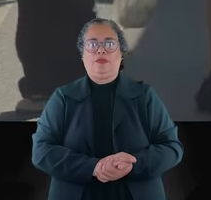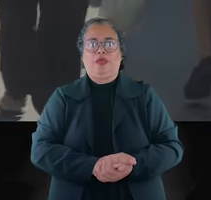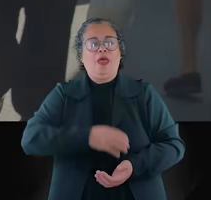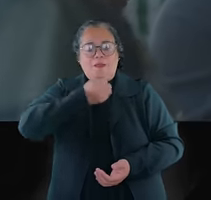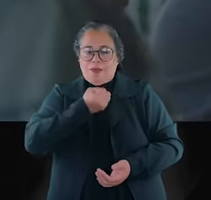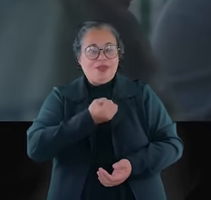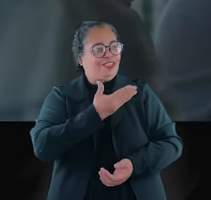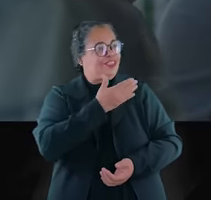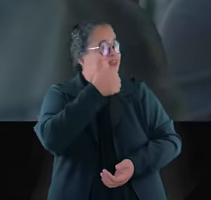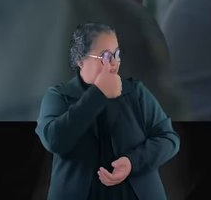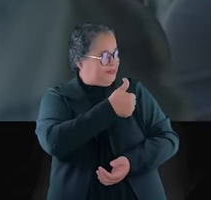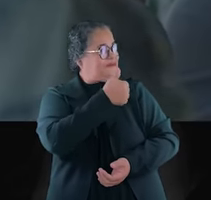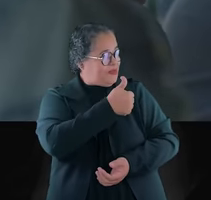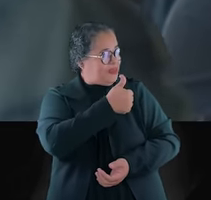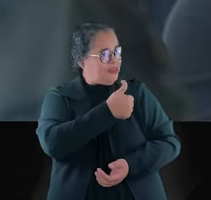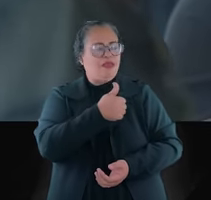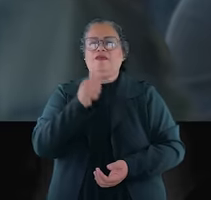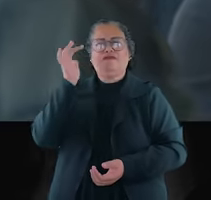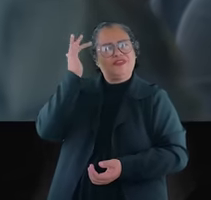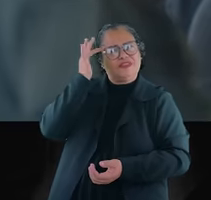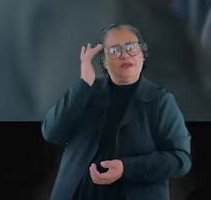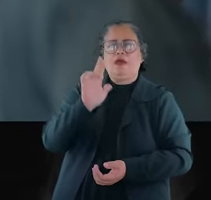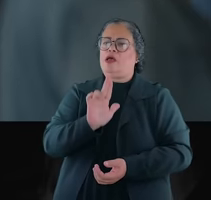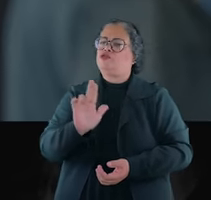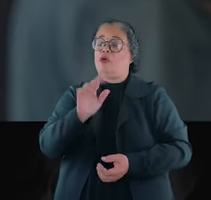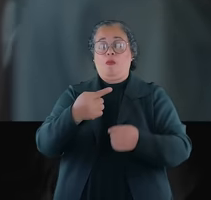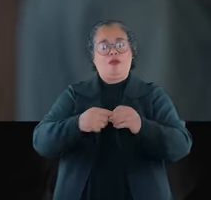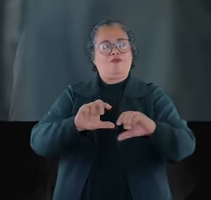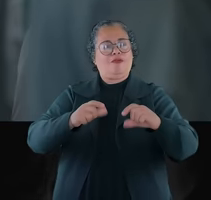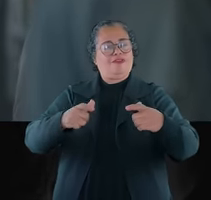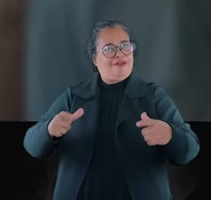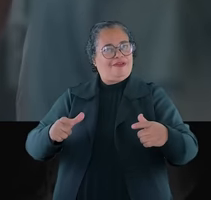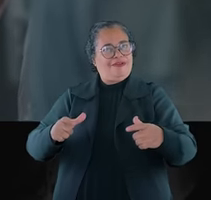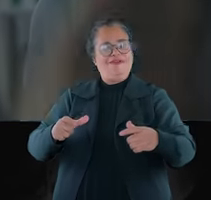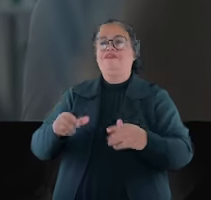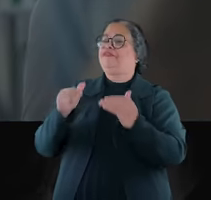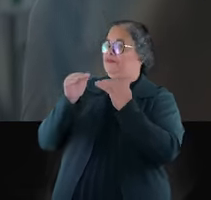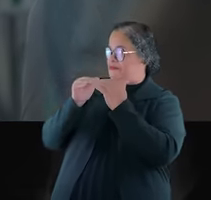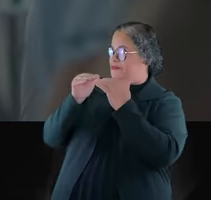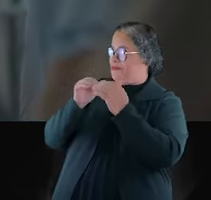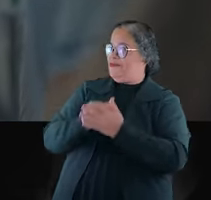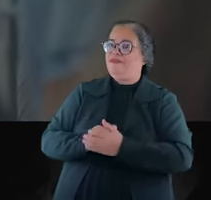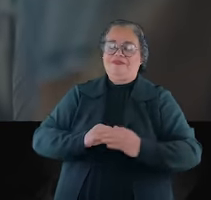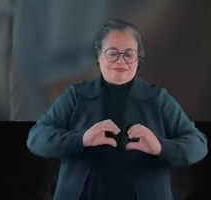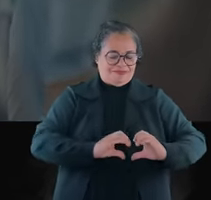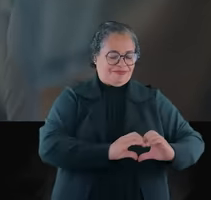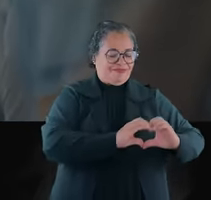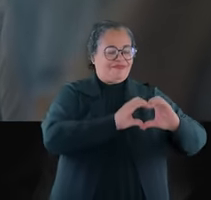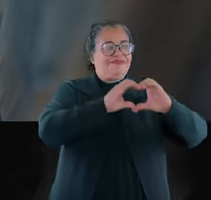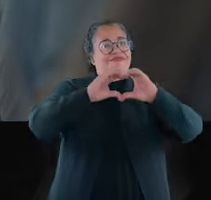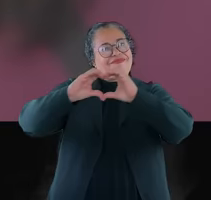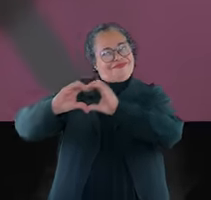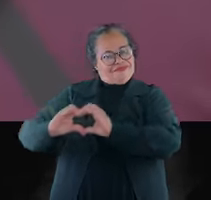Bom dia. Tudo bem? A senhora acha que Uberlândia é uma cidade grande? Nossa, tá grande demais. E se eu te falar que maior ainda é